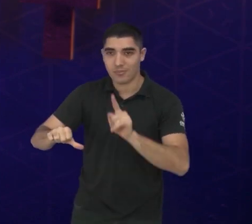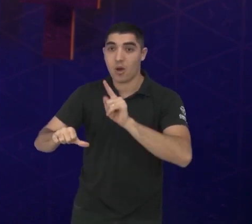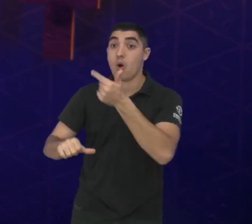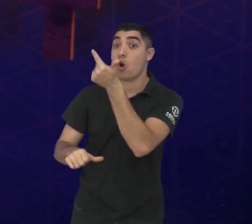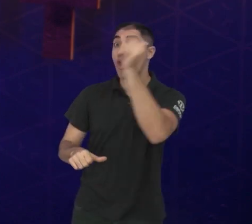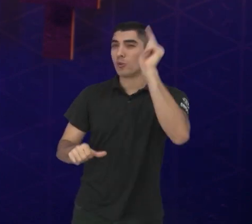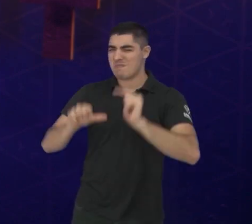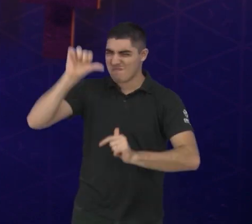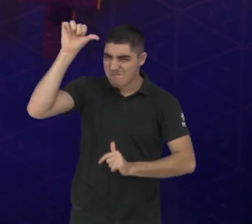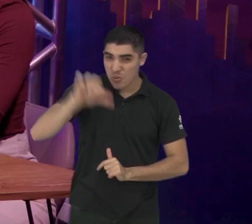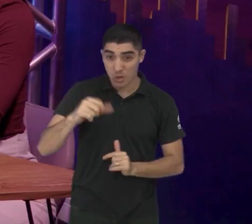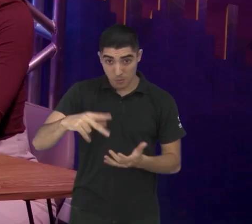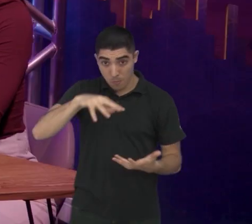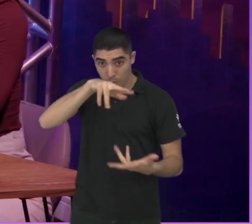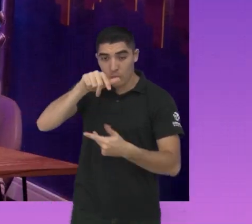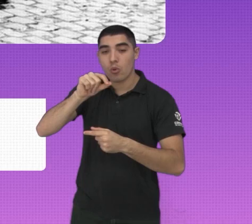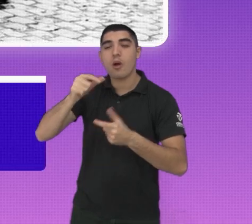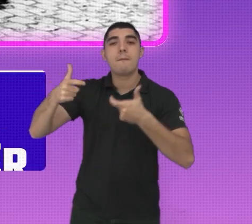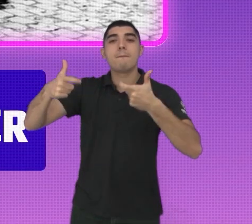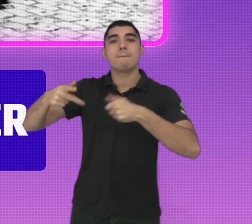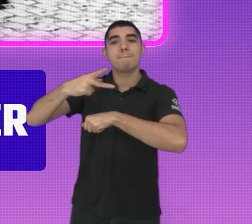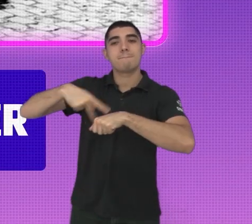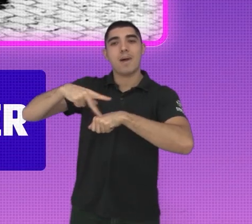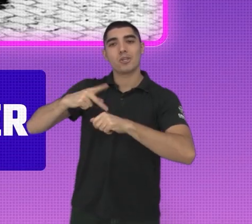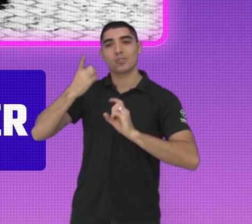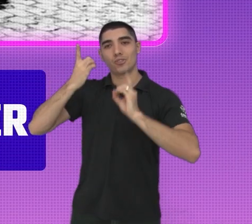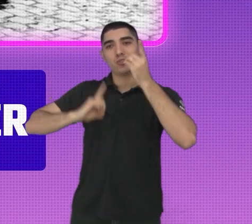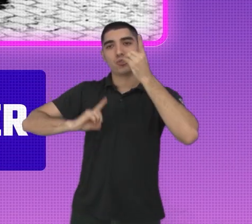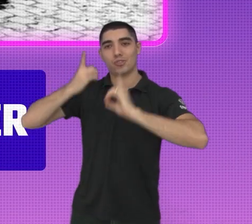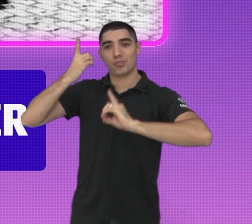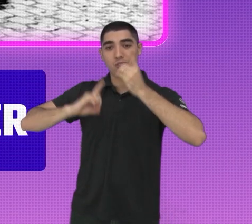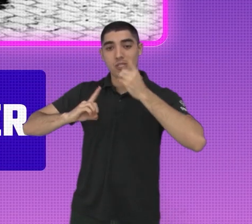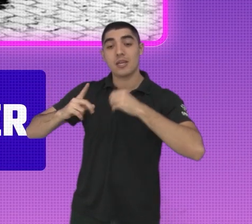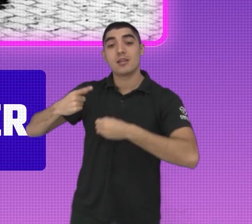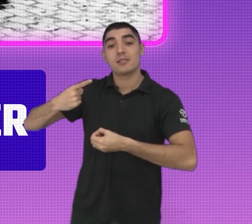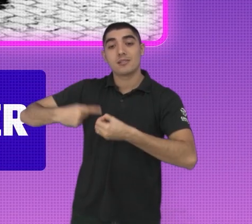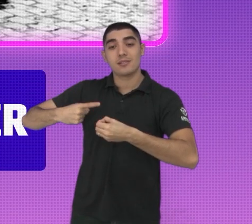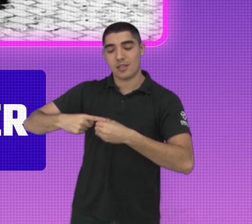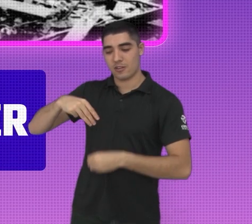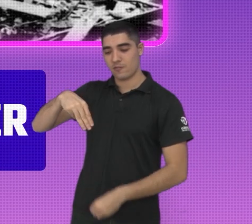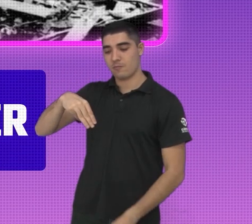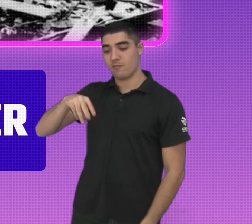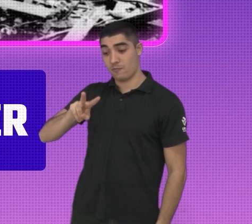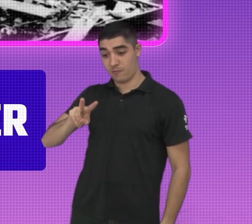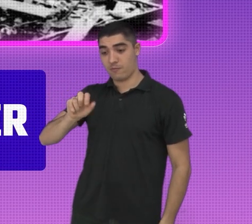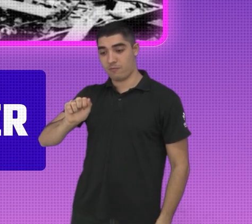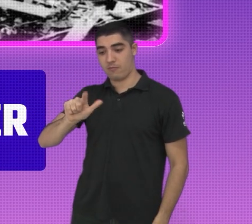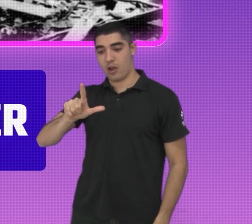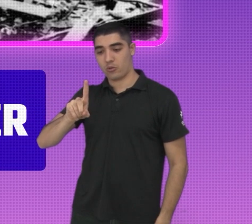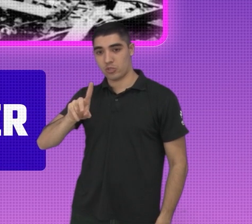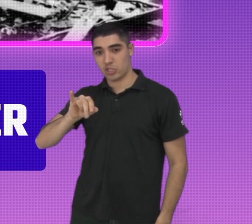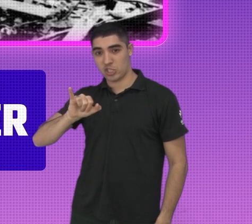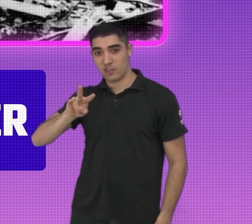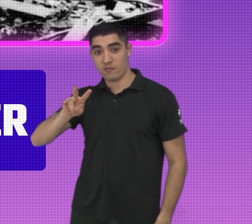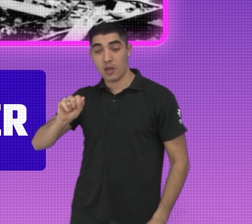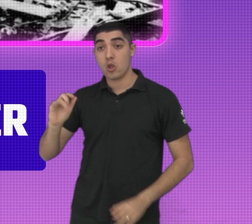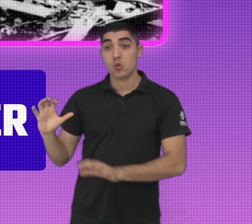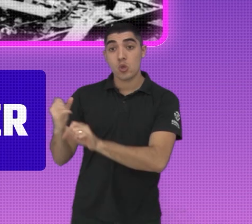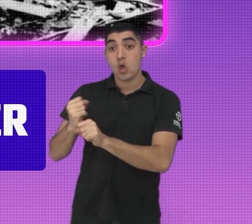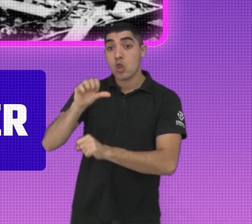mais alto já registrado na Terra foi no Chile, na cidade de Valdívia, numa